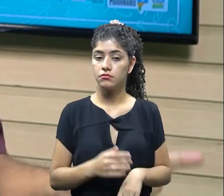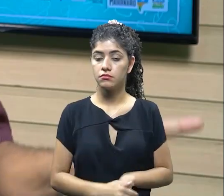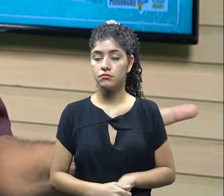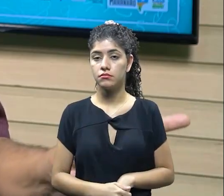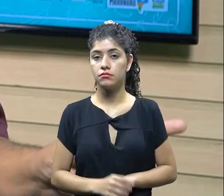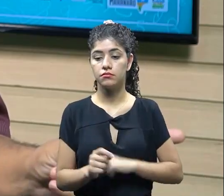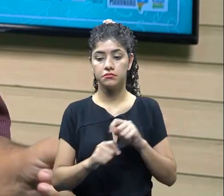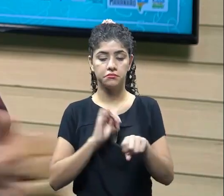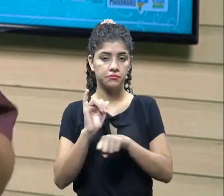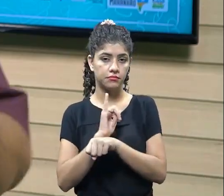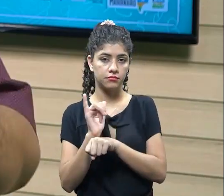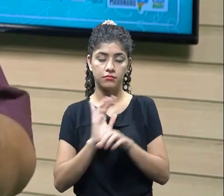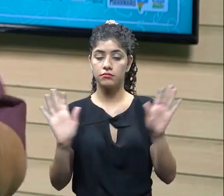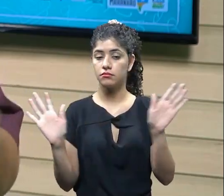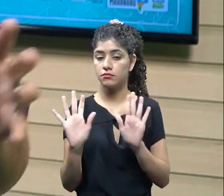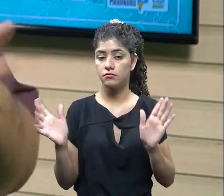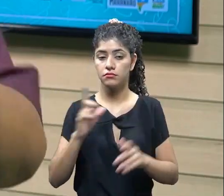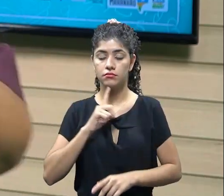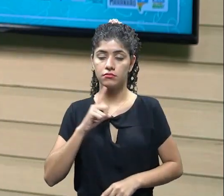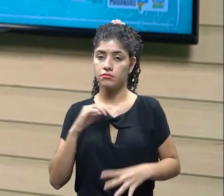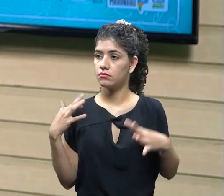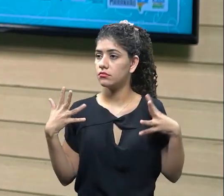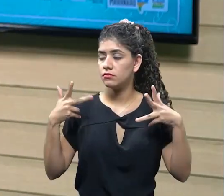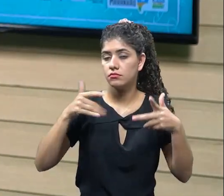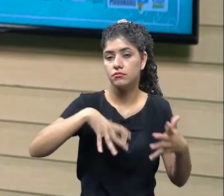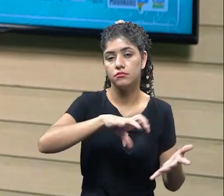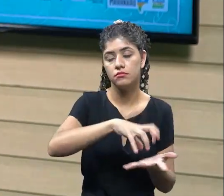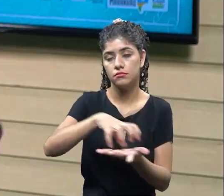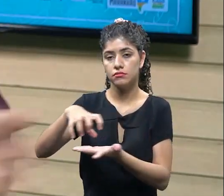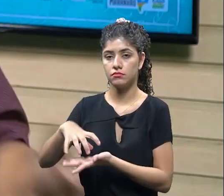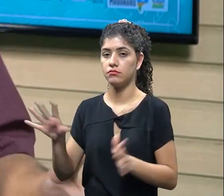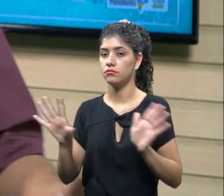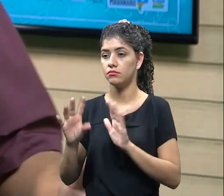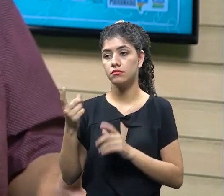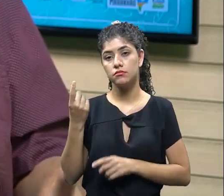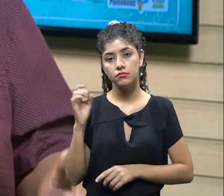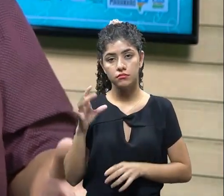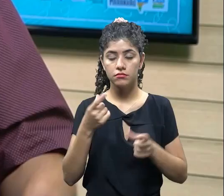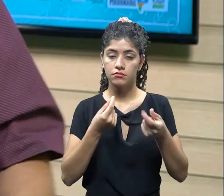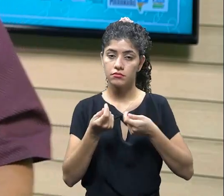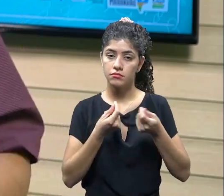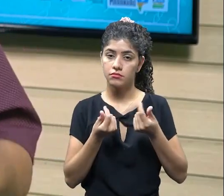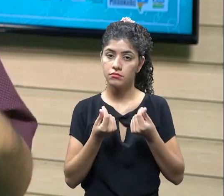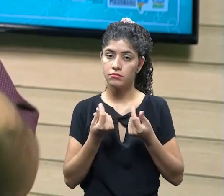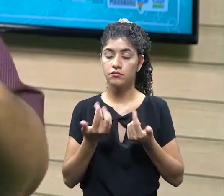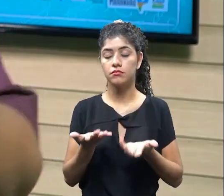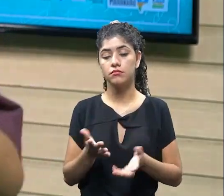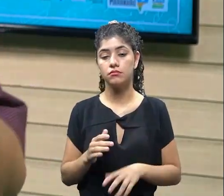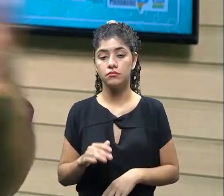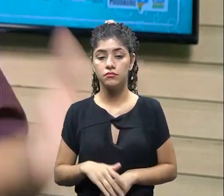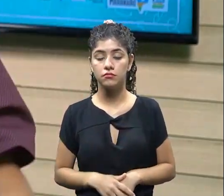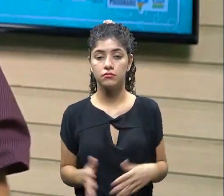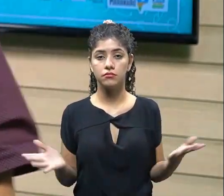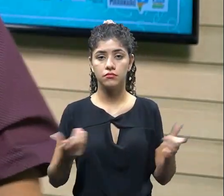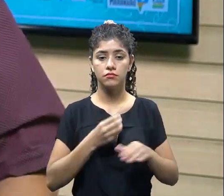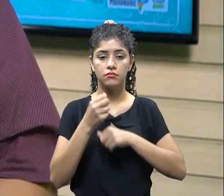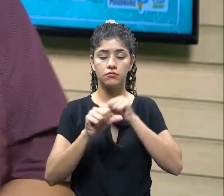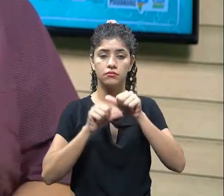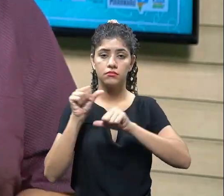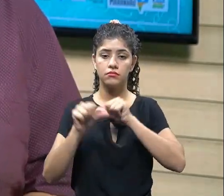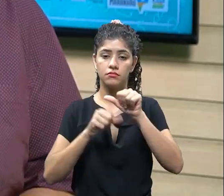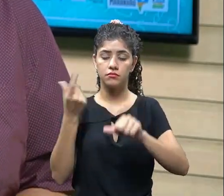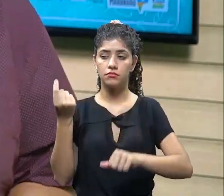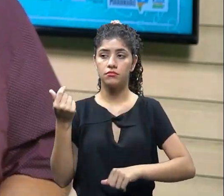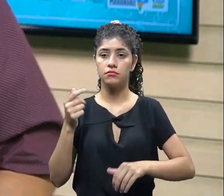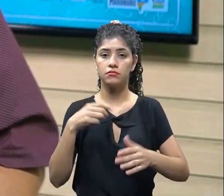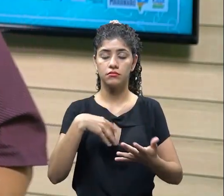não é estratégico, porque não pega todas as áreas, só pega o setor financeiro. Então, eu vou fazer uma reformulação no